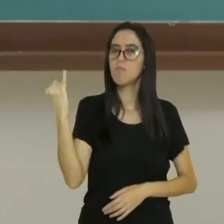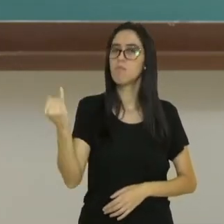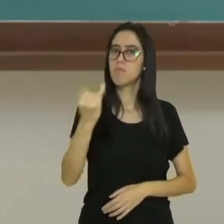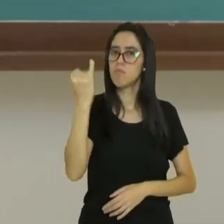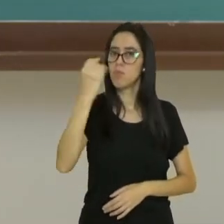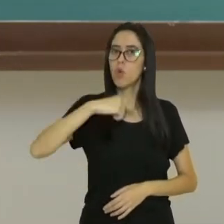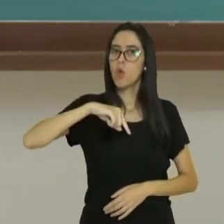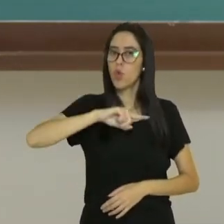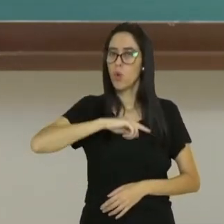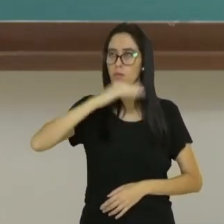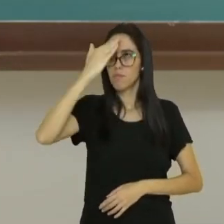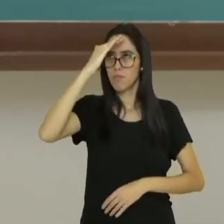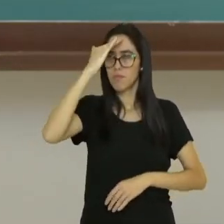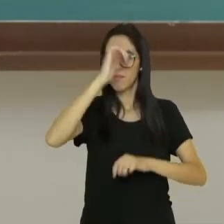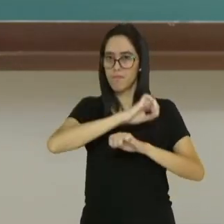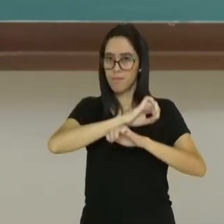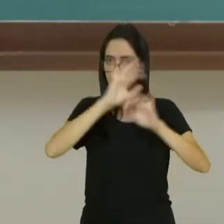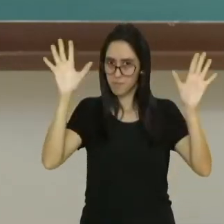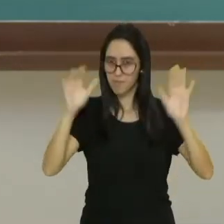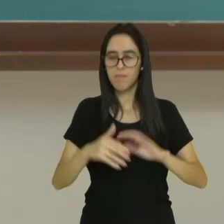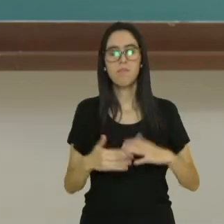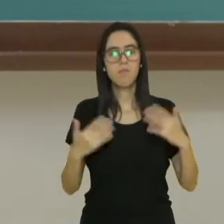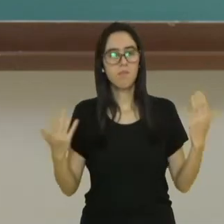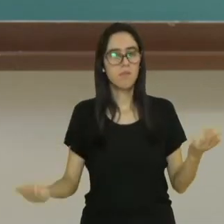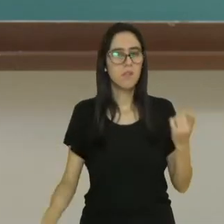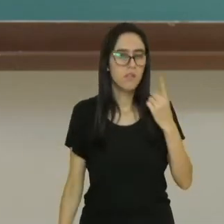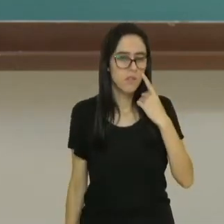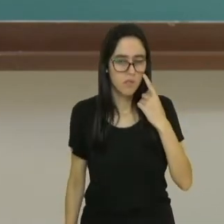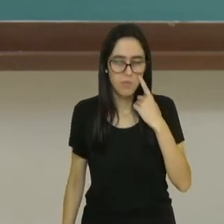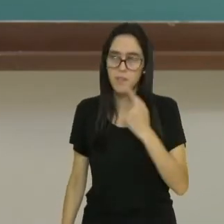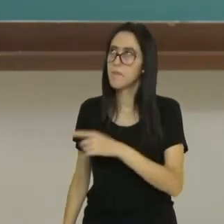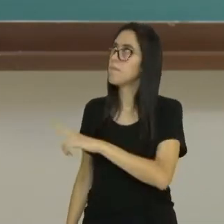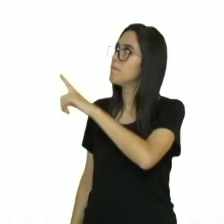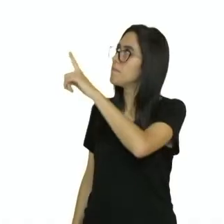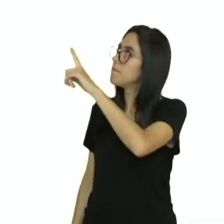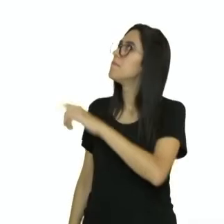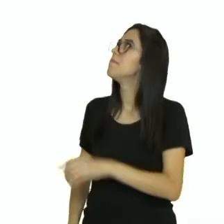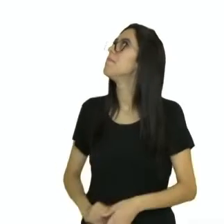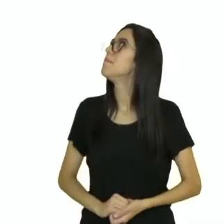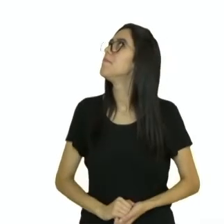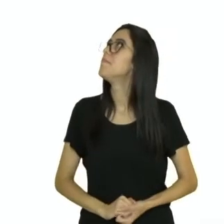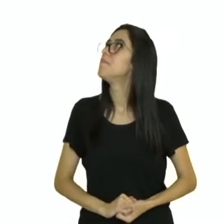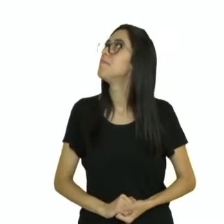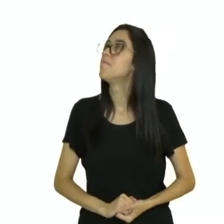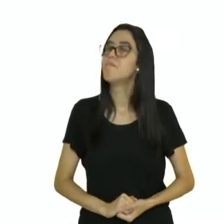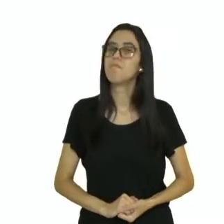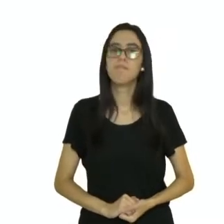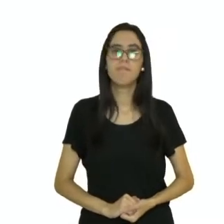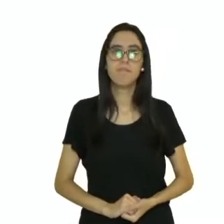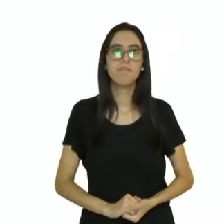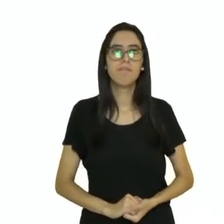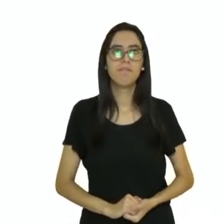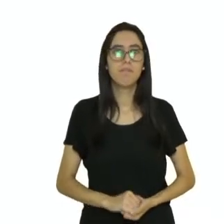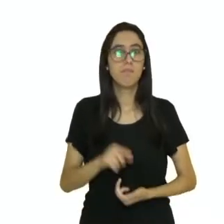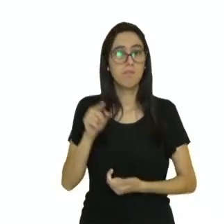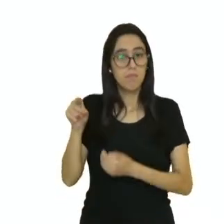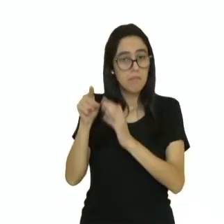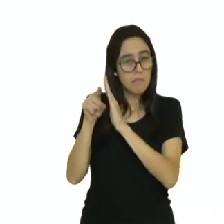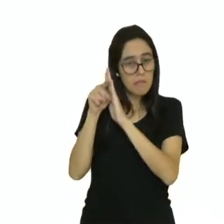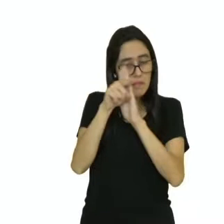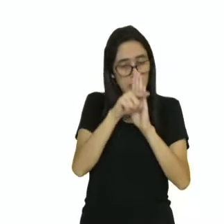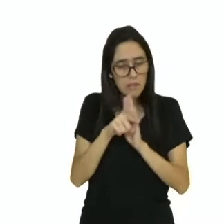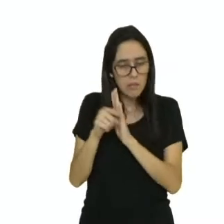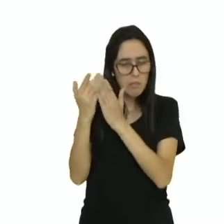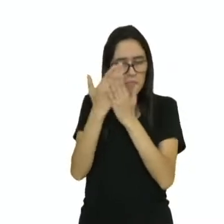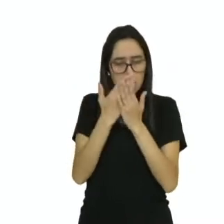gente entender a distribuição dos continentes. Então vamos ver juntos ali como ficou a nossa resposta? Segundo essa teoria,